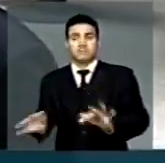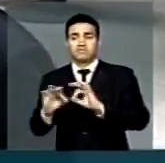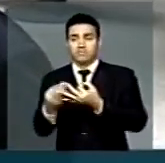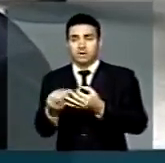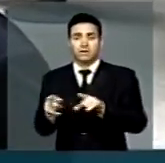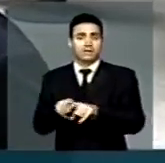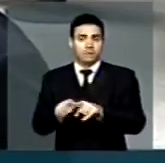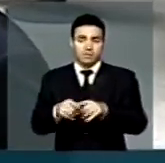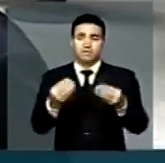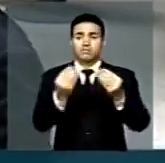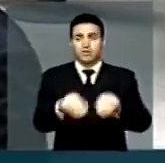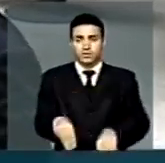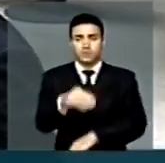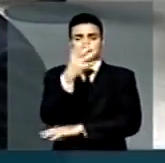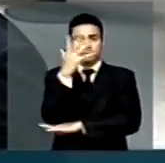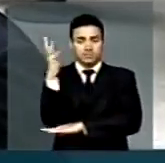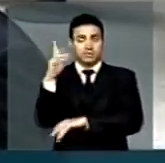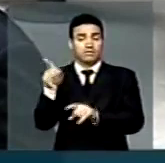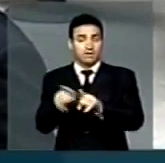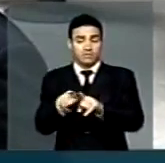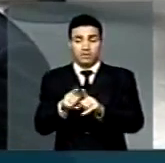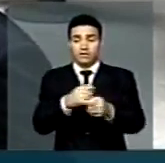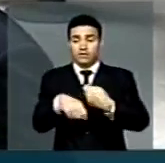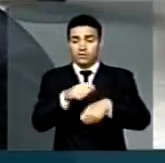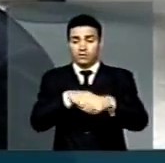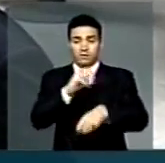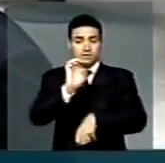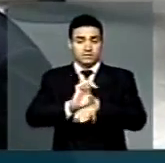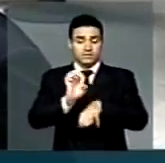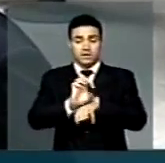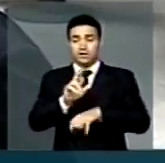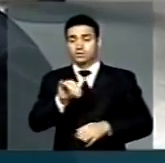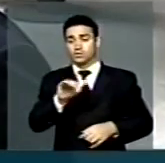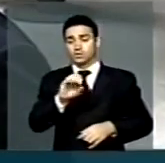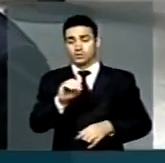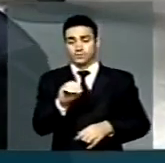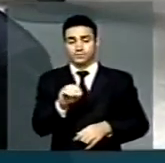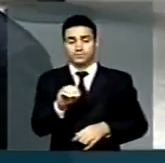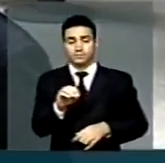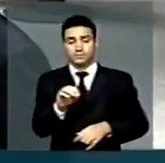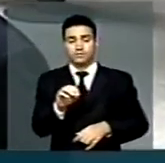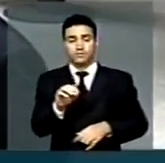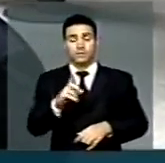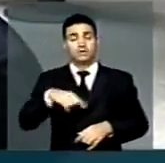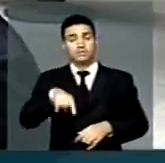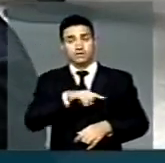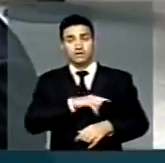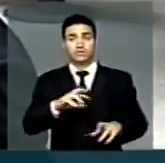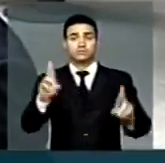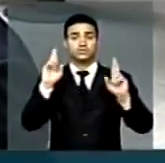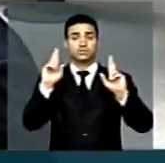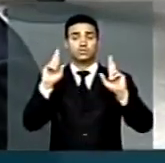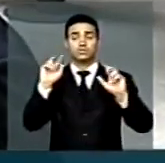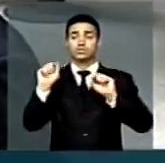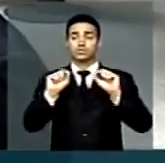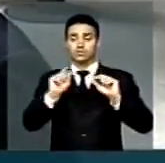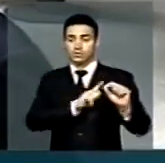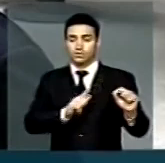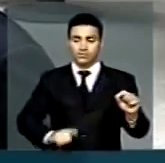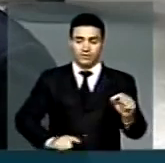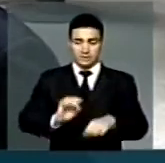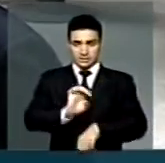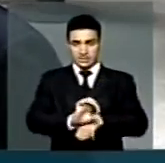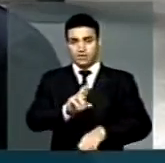meio ambiente e para a economia do Estado do Rio de Janeiro como um todo. O que nós esperamos é que o governo do Estado do